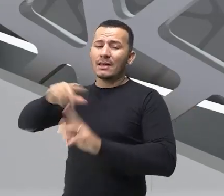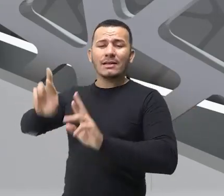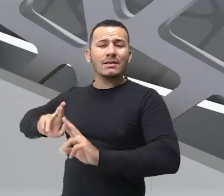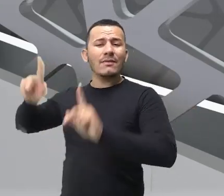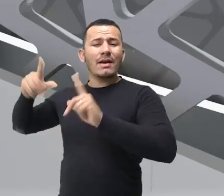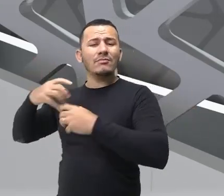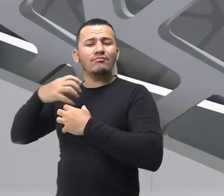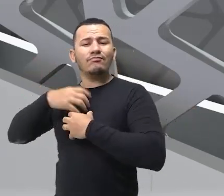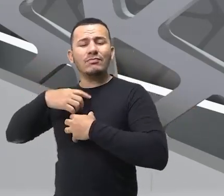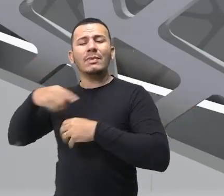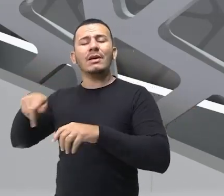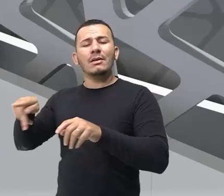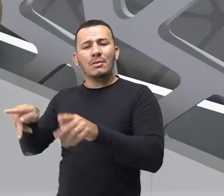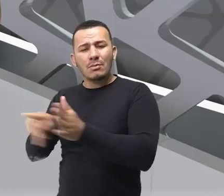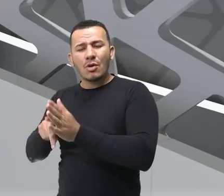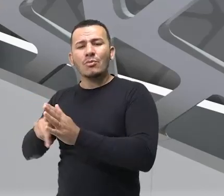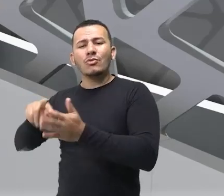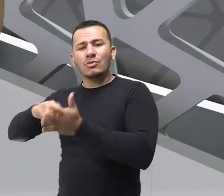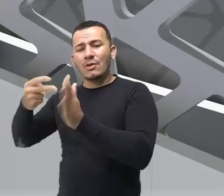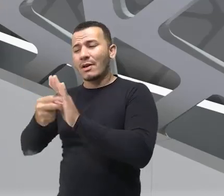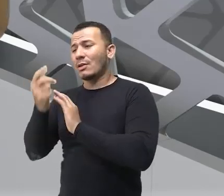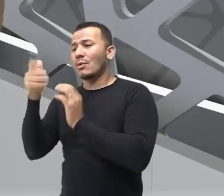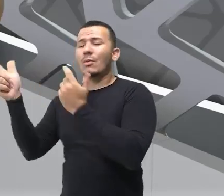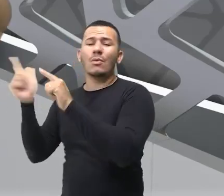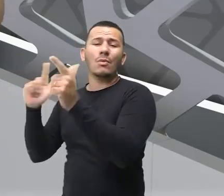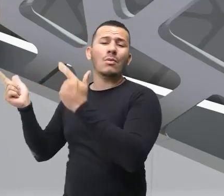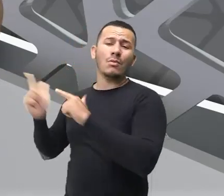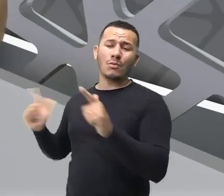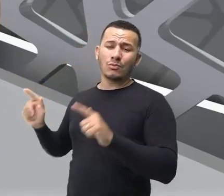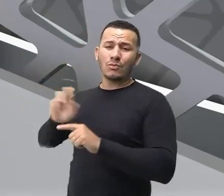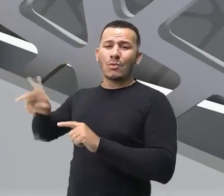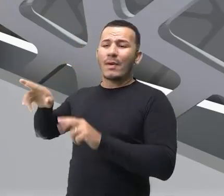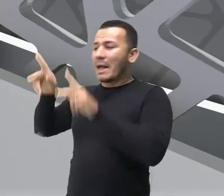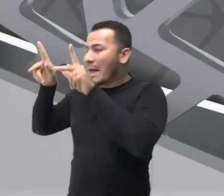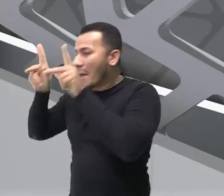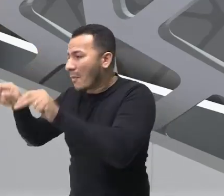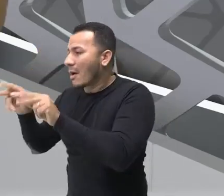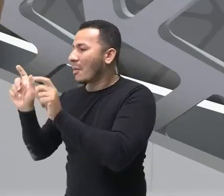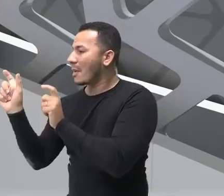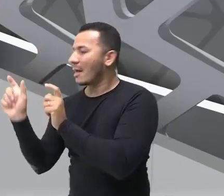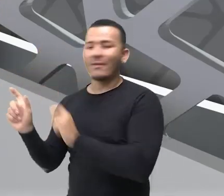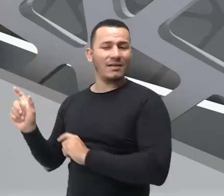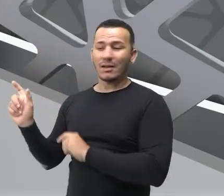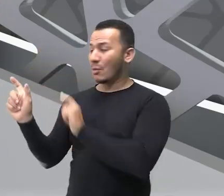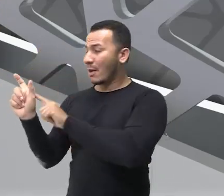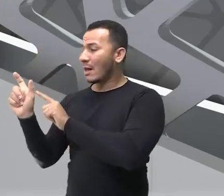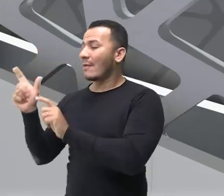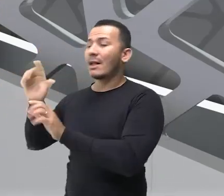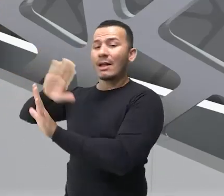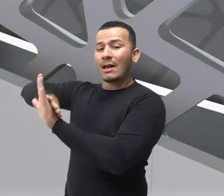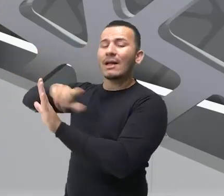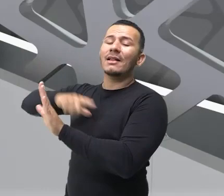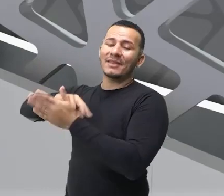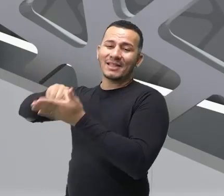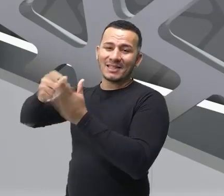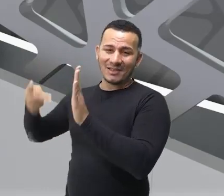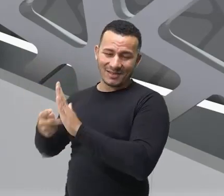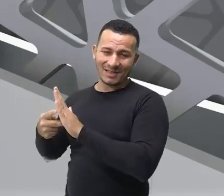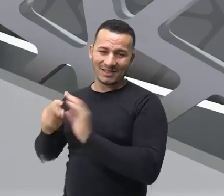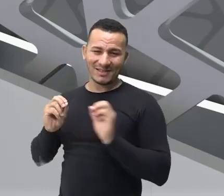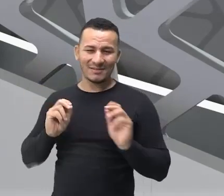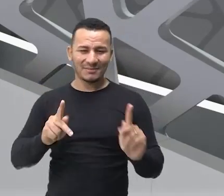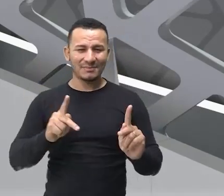conotação, o sentido figurado, os significados diferentes que uma palavra pode assumir. Certo,